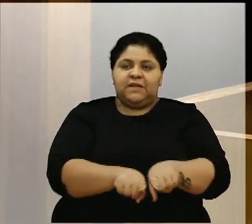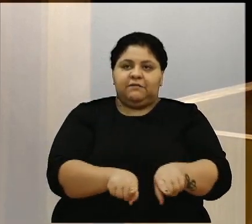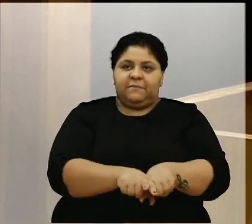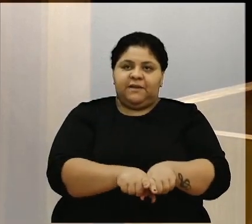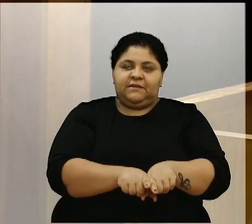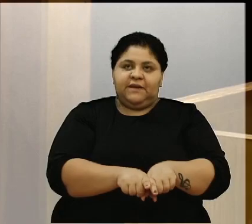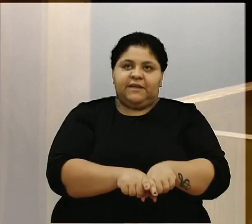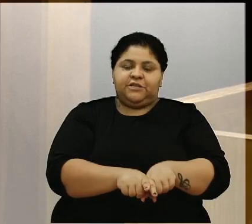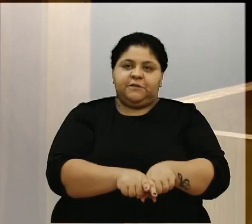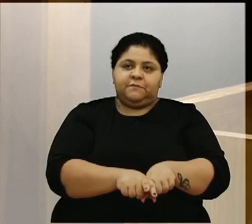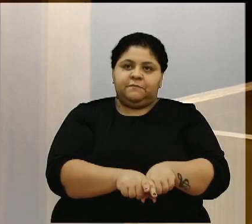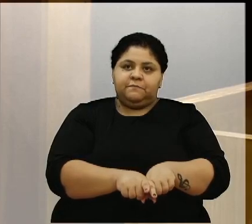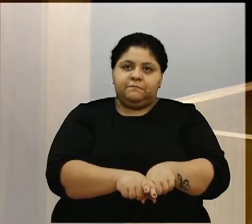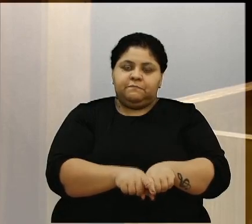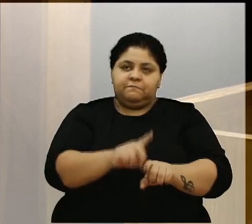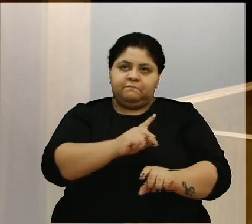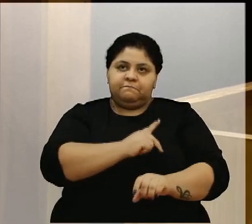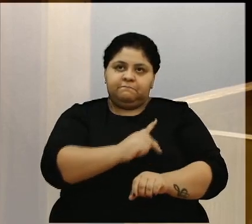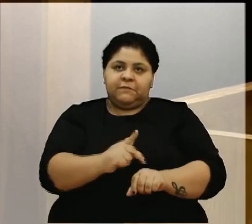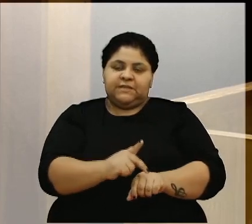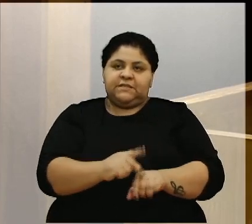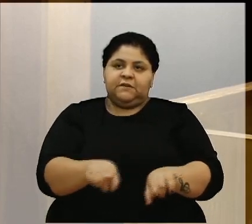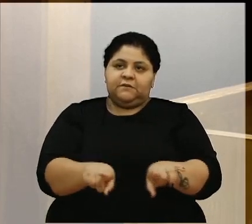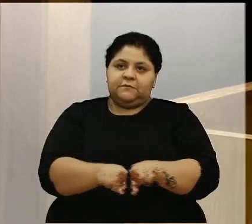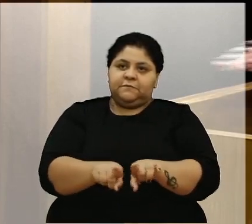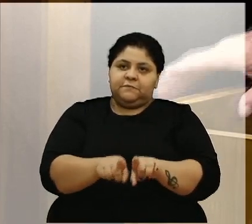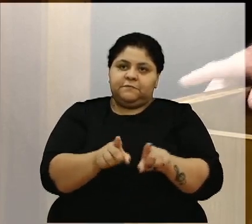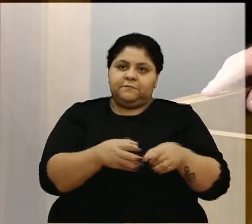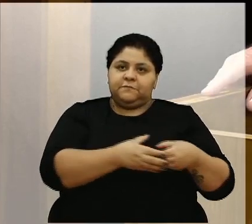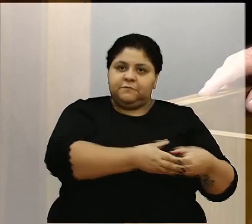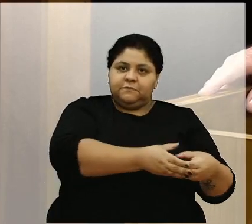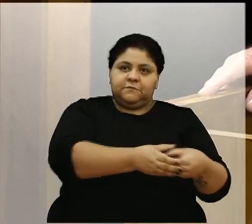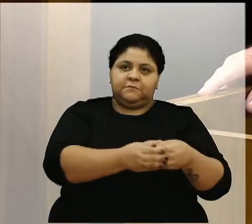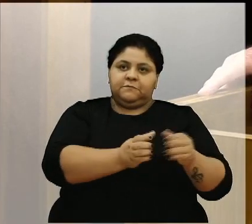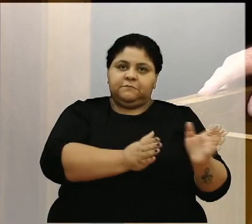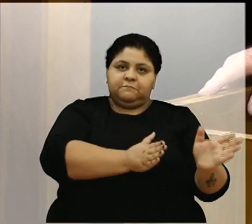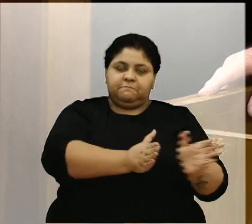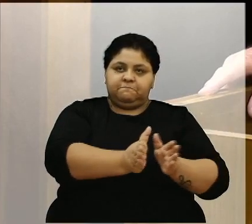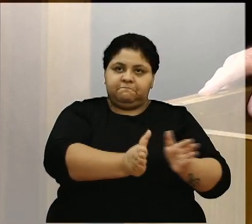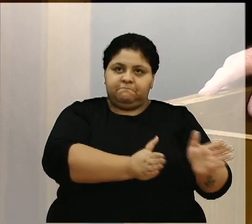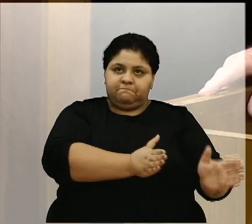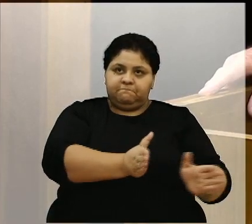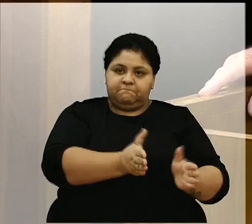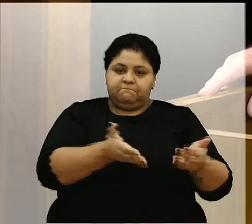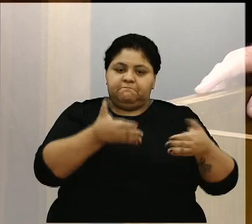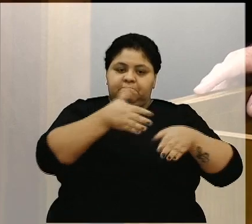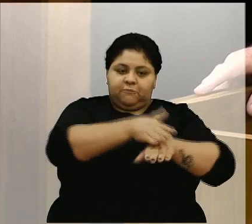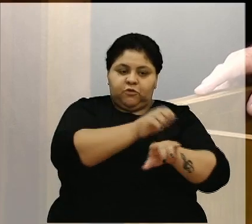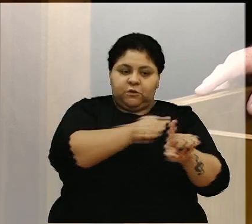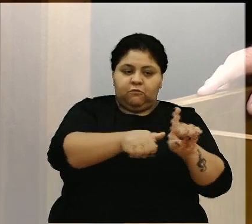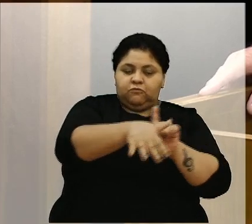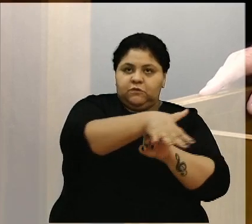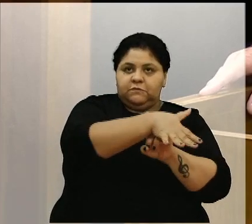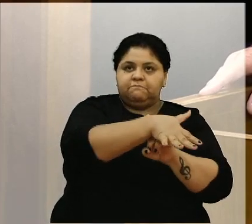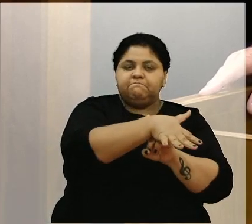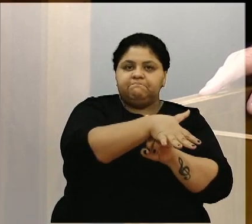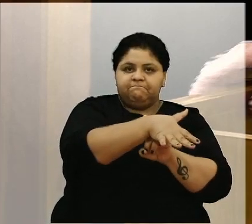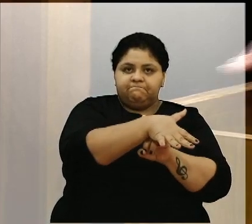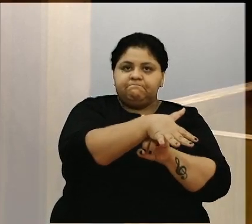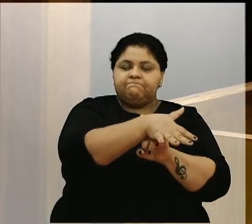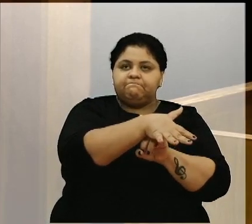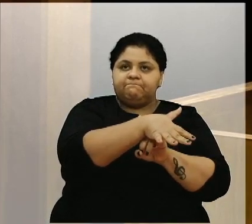vereador Camilles, presidente da Comissão de Acessibilidade, Inclusão Social